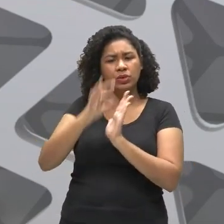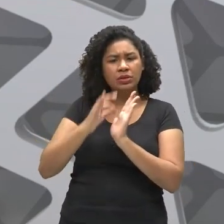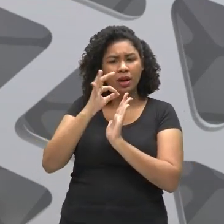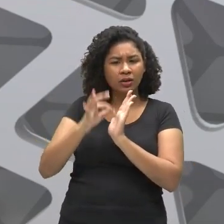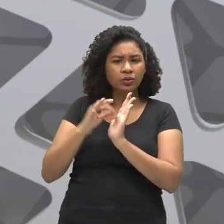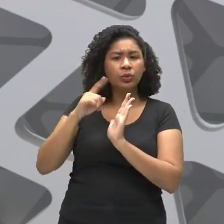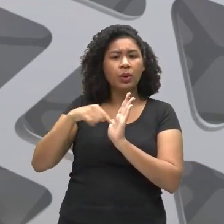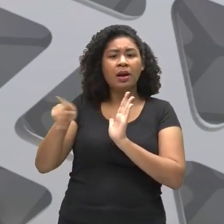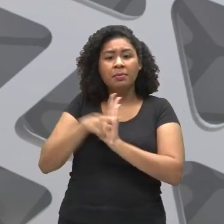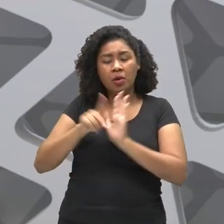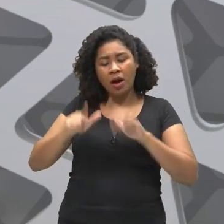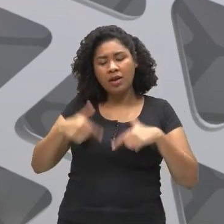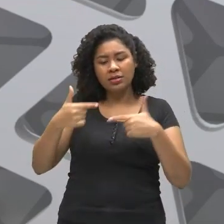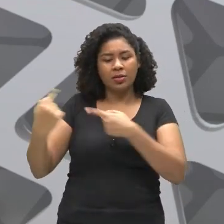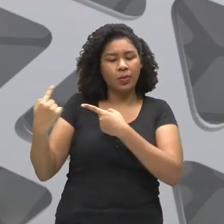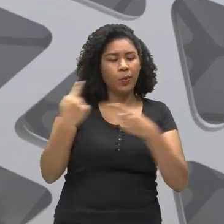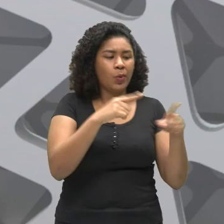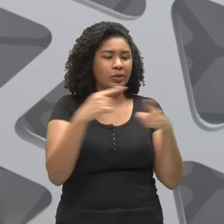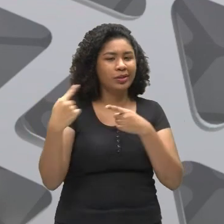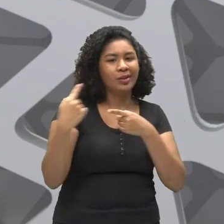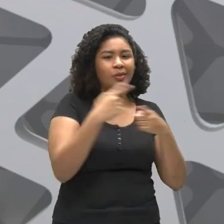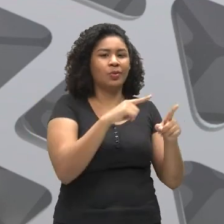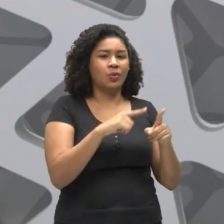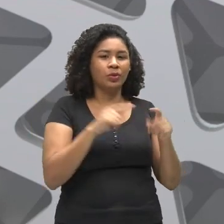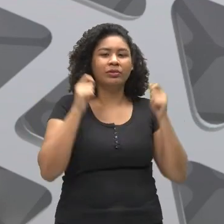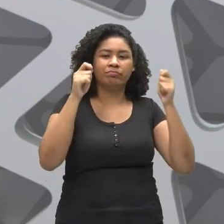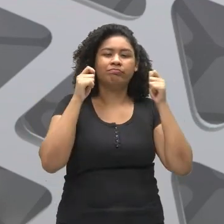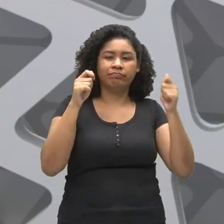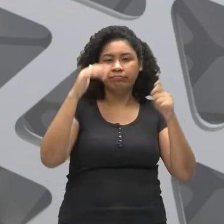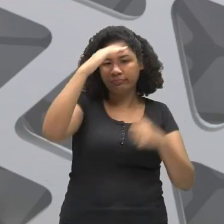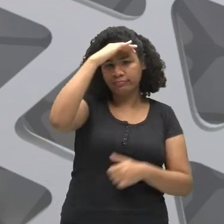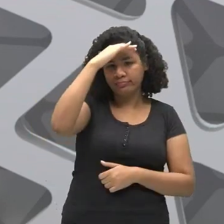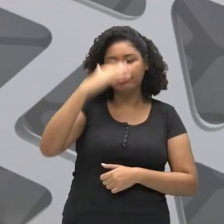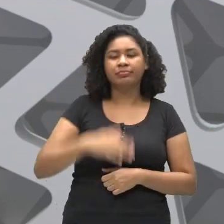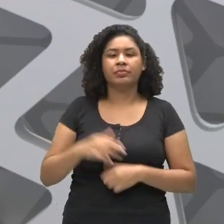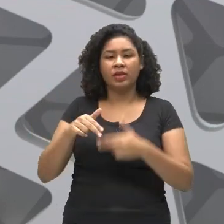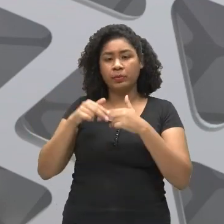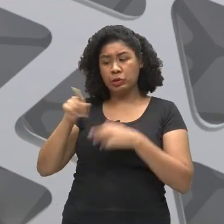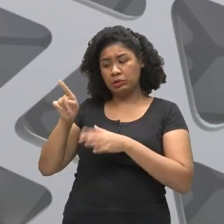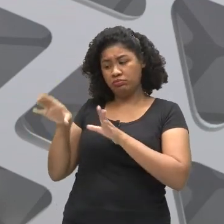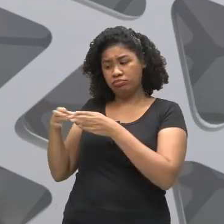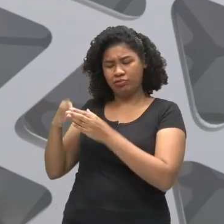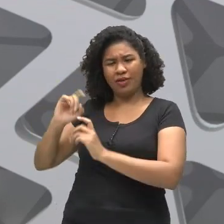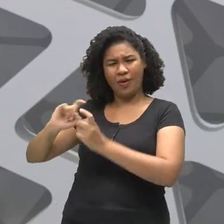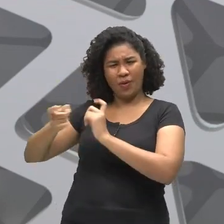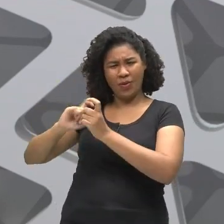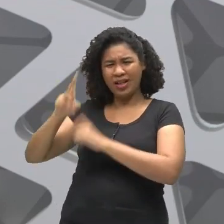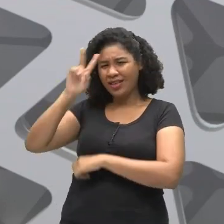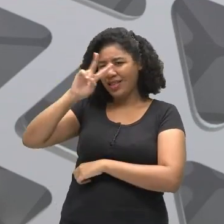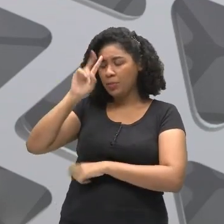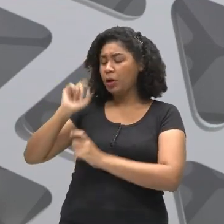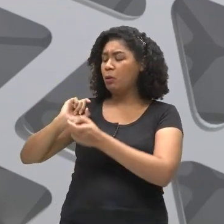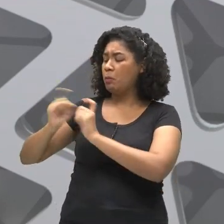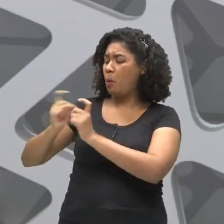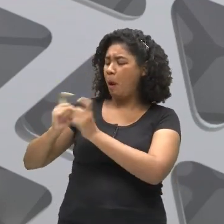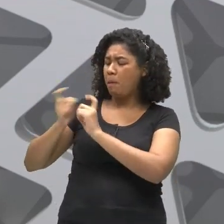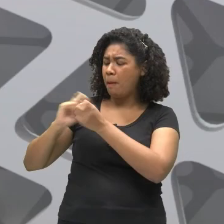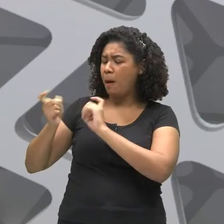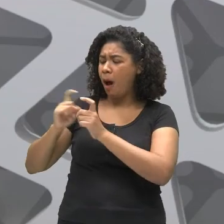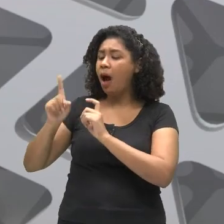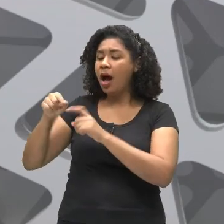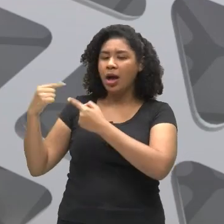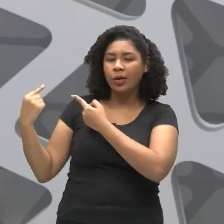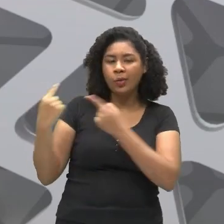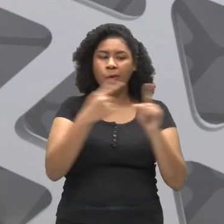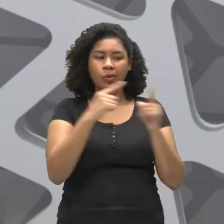da Contra-Reforma. E essa Contra-Reforma foi pensada lá no Concílio de Trento, que é justamente essa reação ao impacto